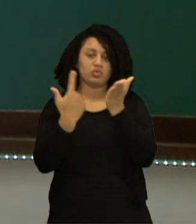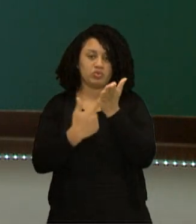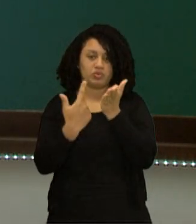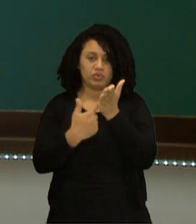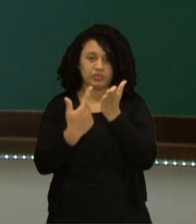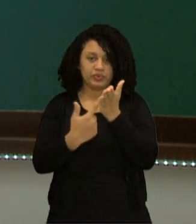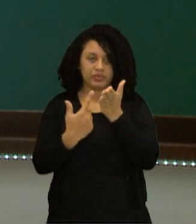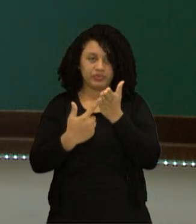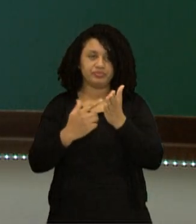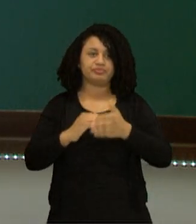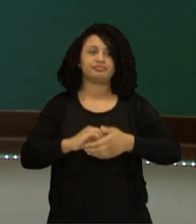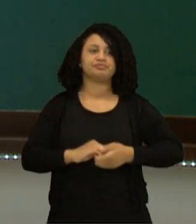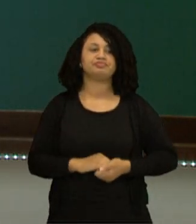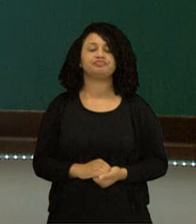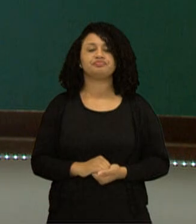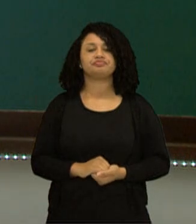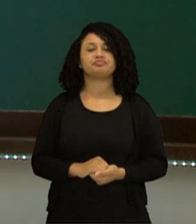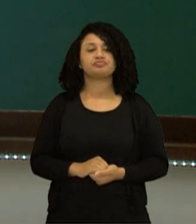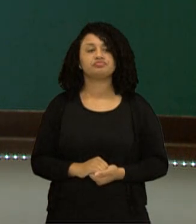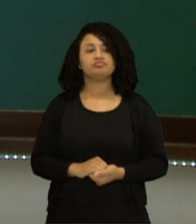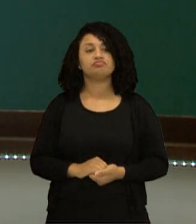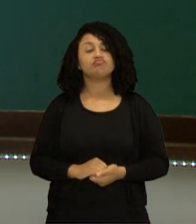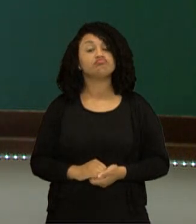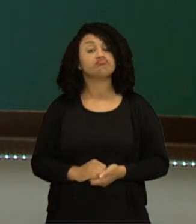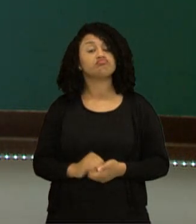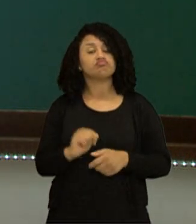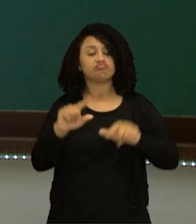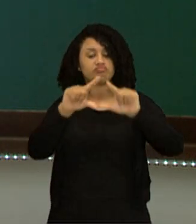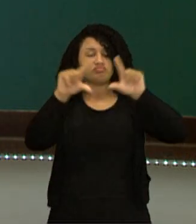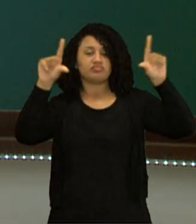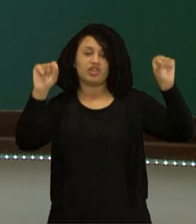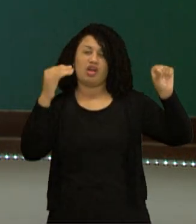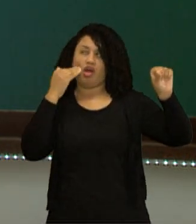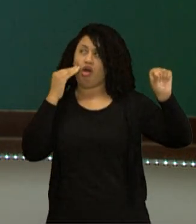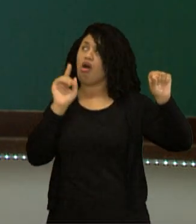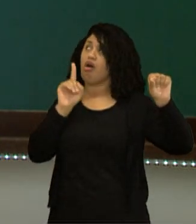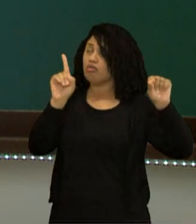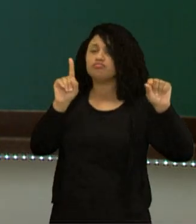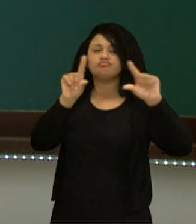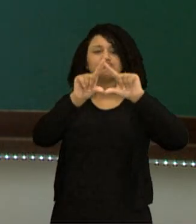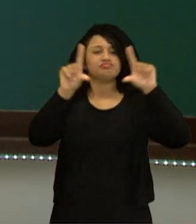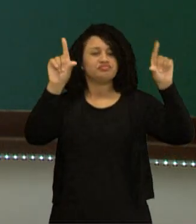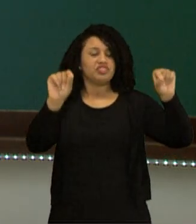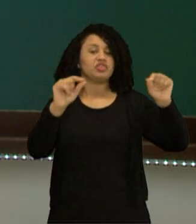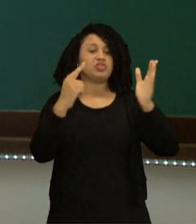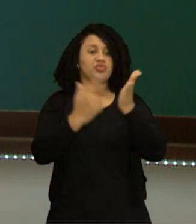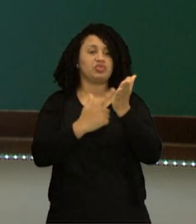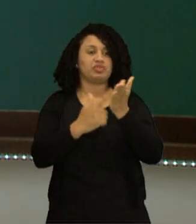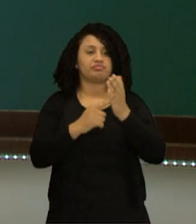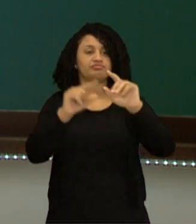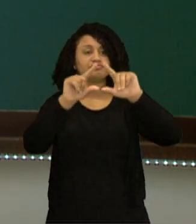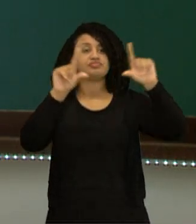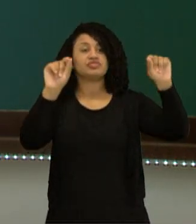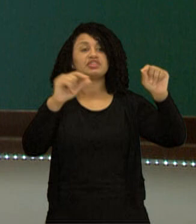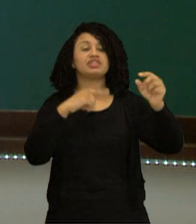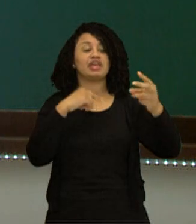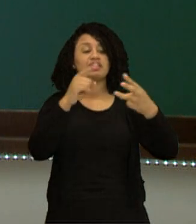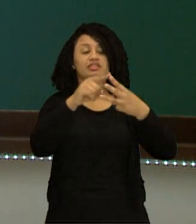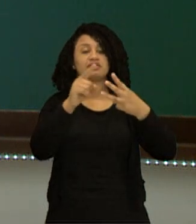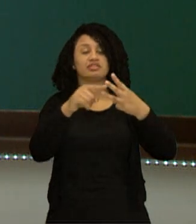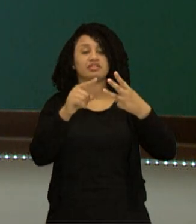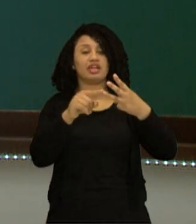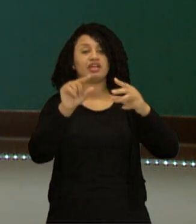don't call him that. Então esse é um pedacinho do livro. O trecho acima, ele é composto por